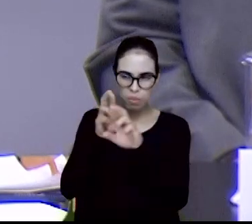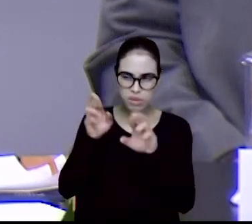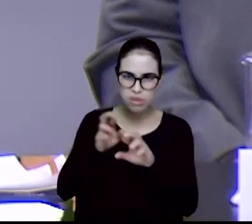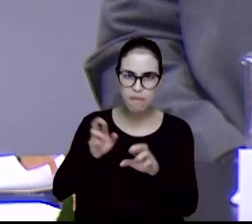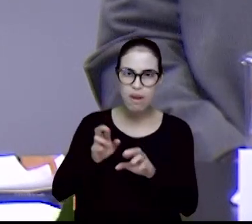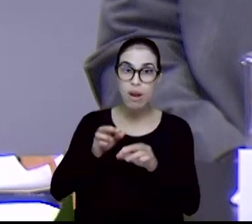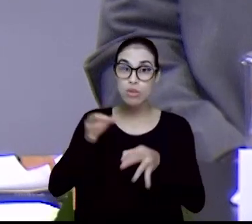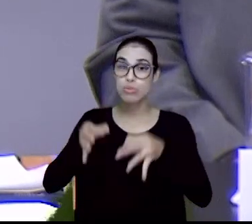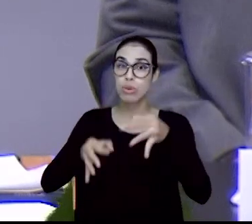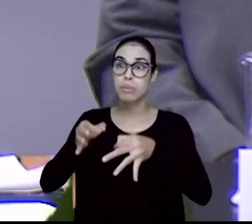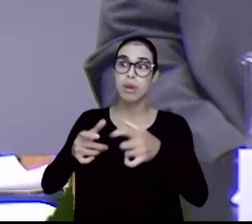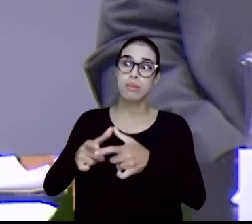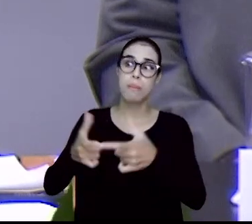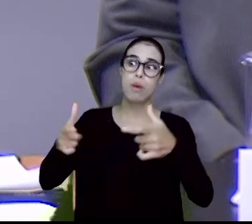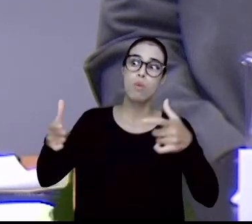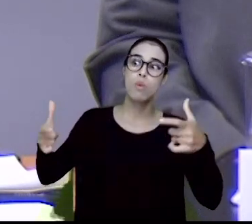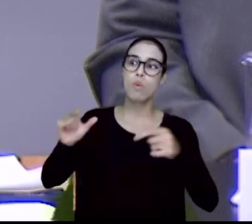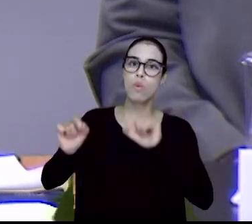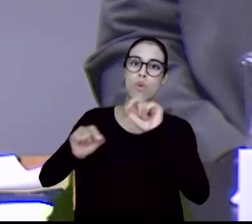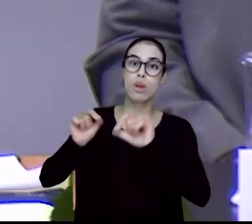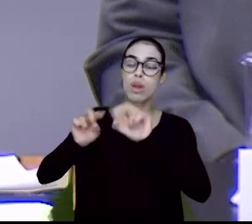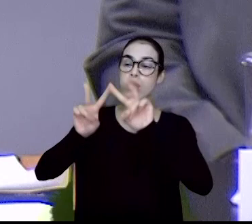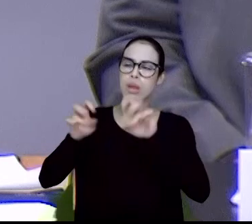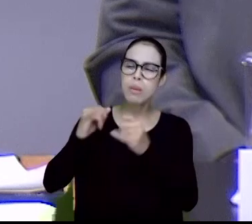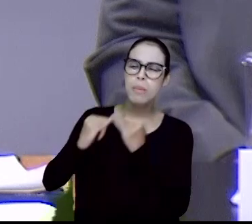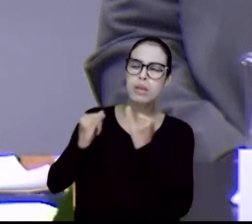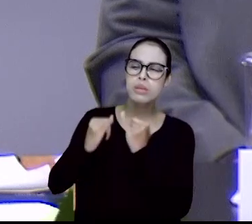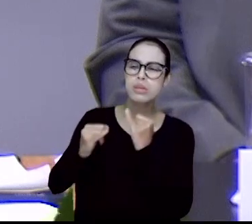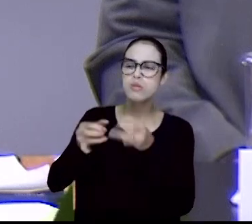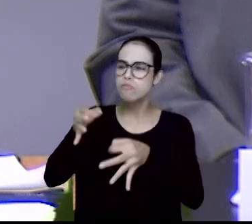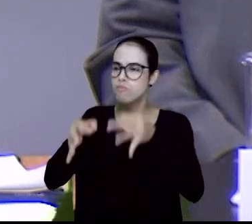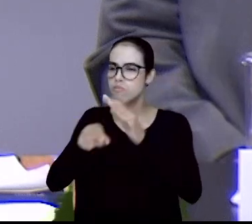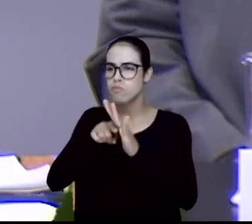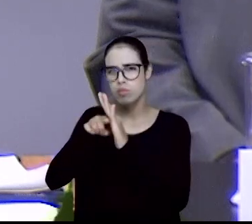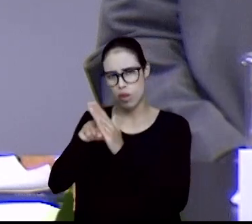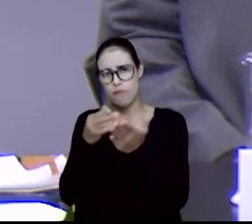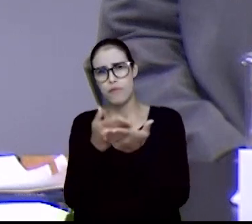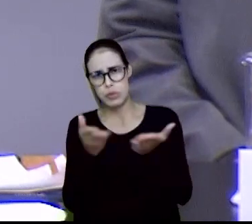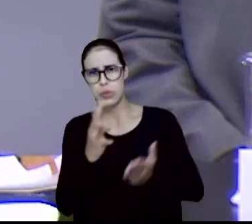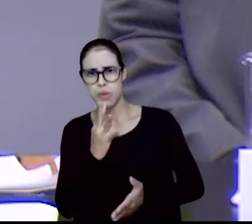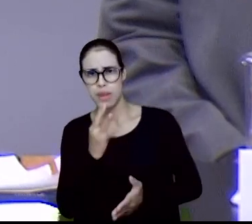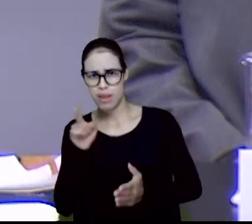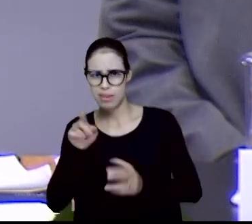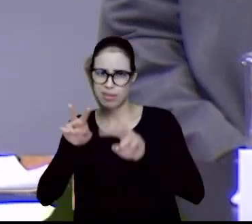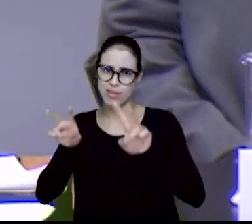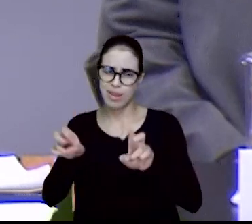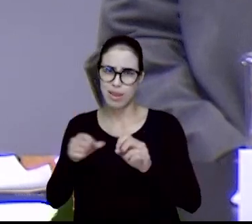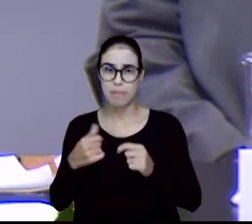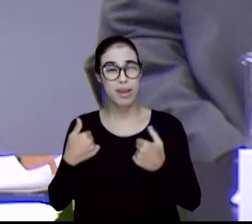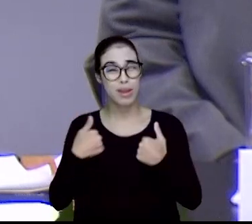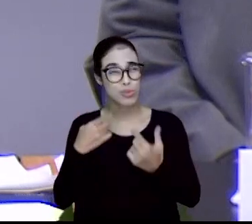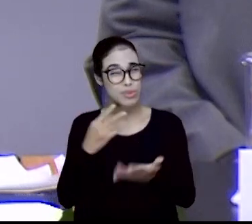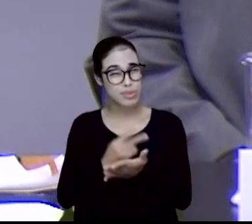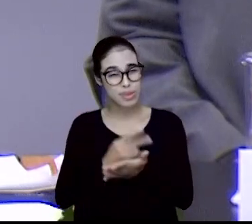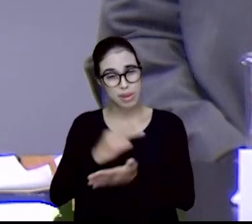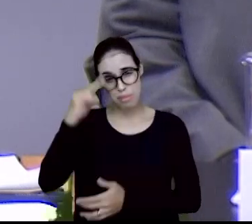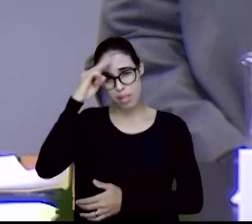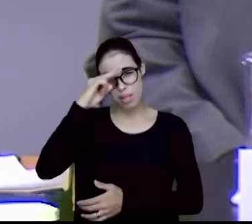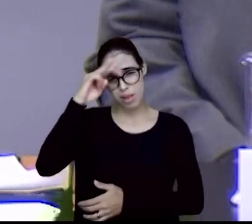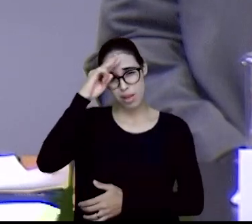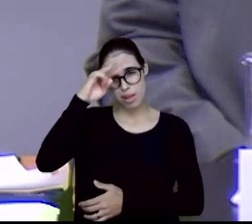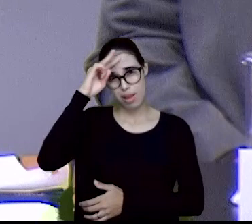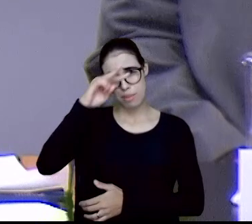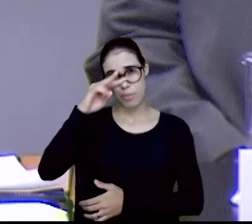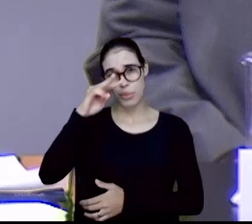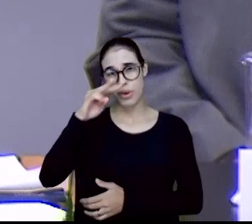pessoas aqui já conhece, apenas estou recapitulando. Eu sempre me lembro de uma história, a propósito de conceitos